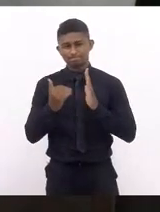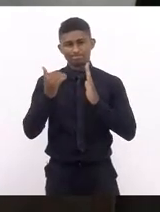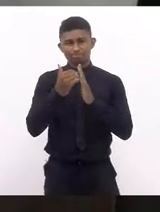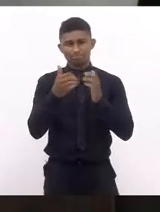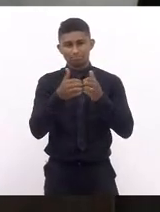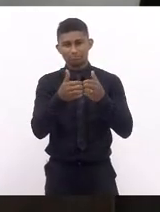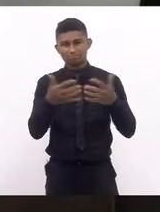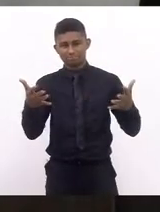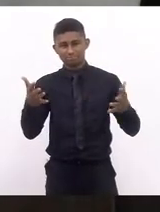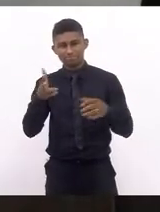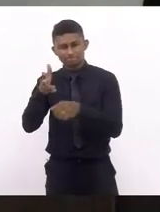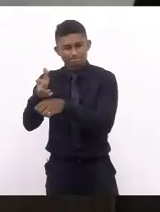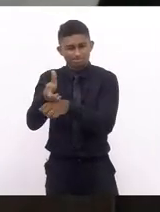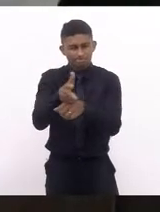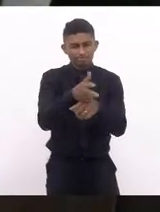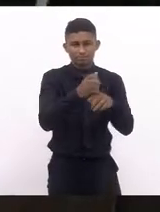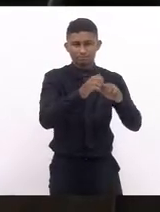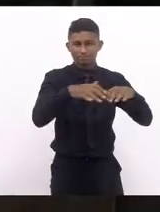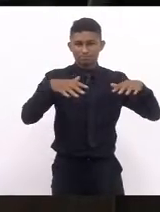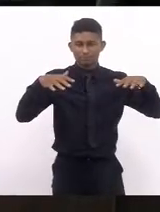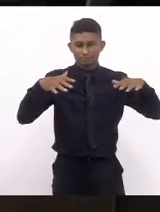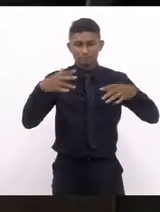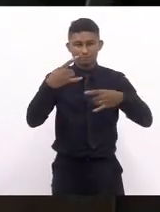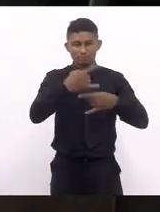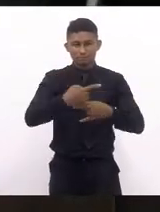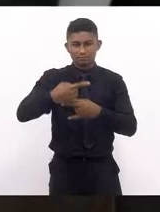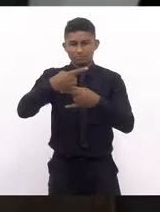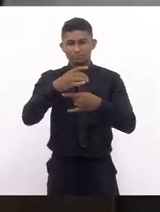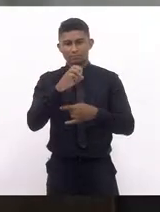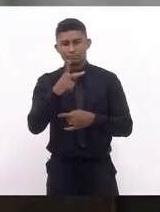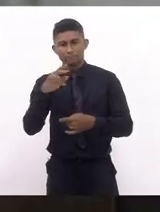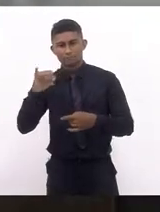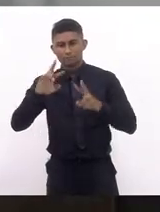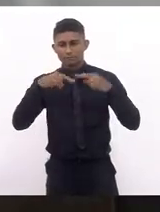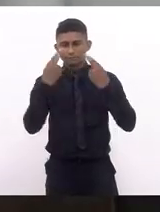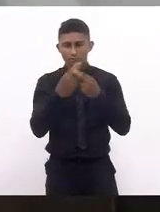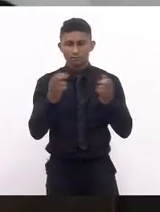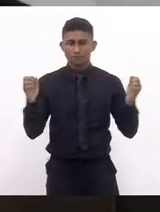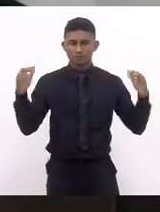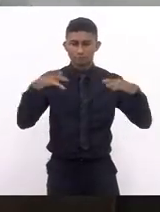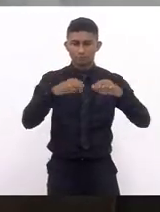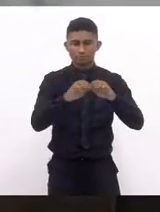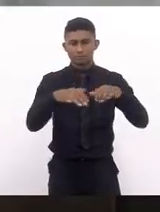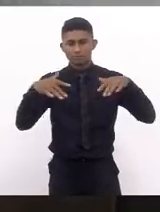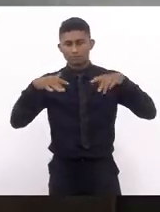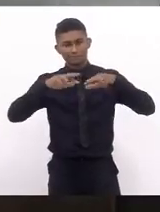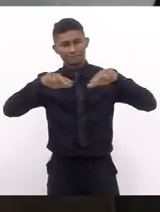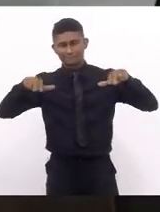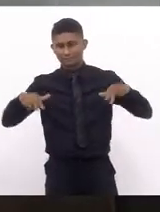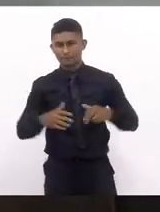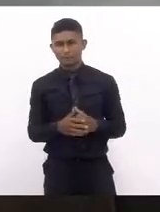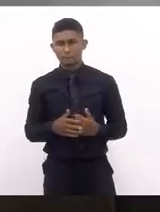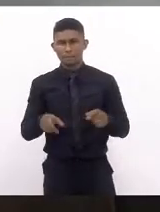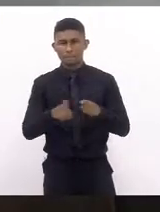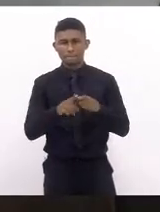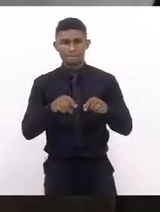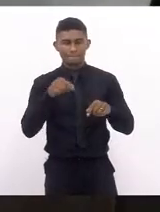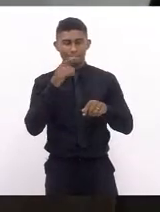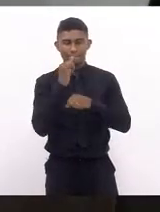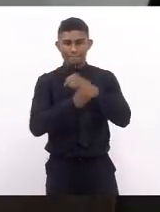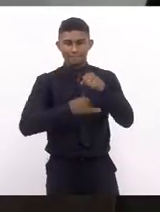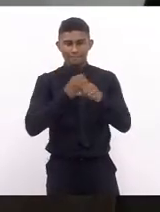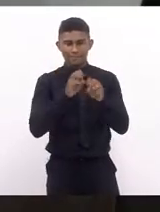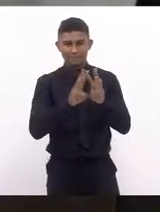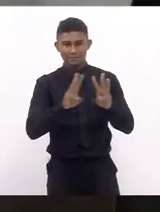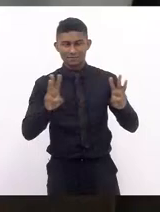transmissões ao vivo das audiências das comissões permanentes cpizz eventos da casa pelo YouTube o site da Assembleia alcançou a